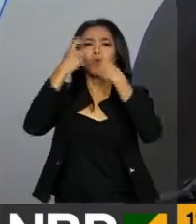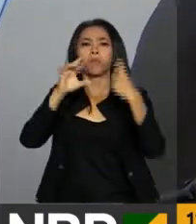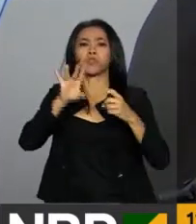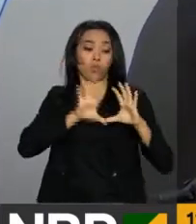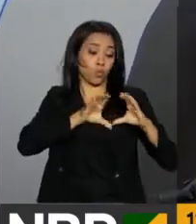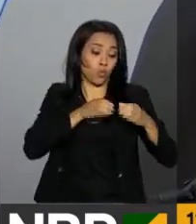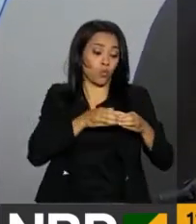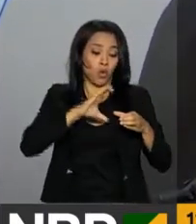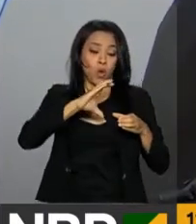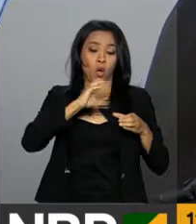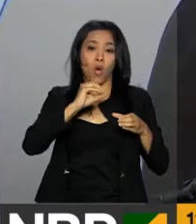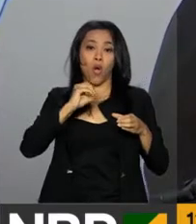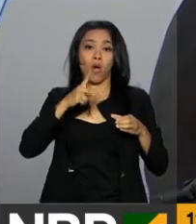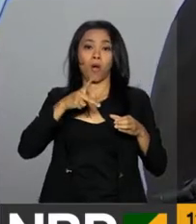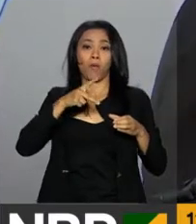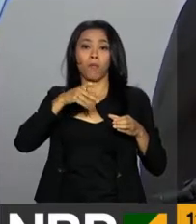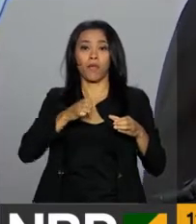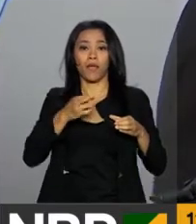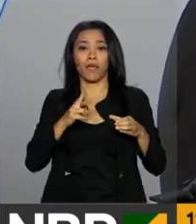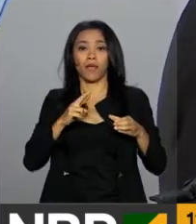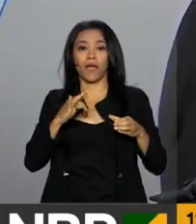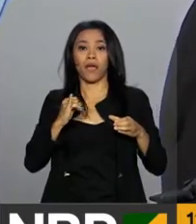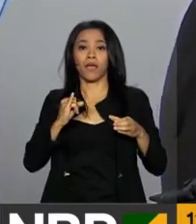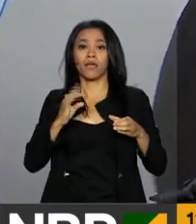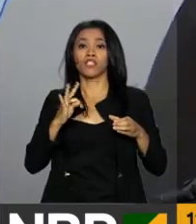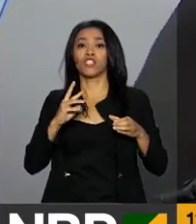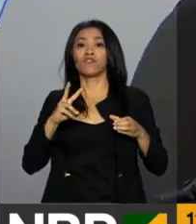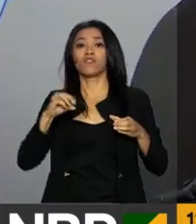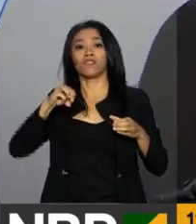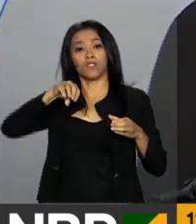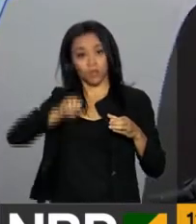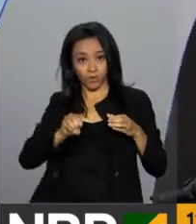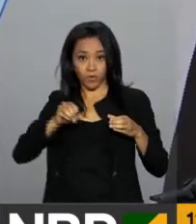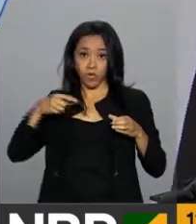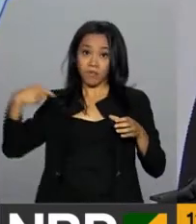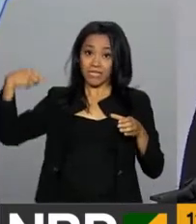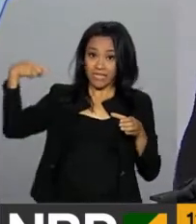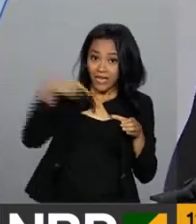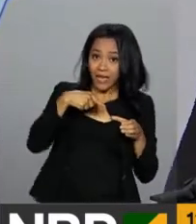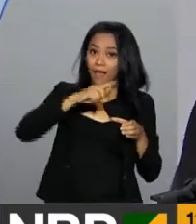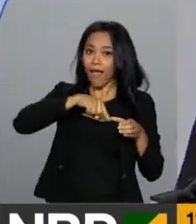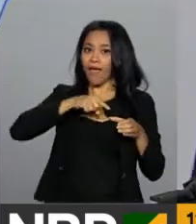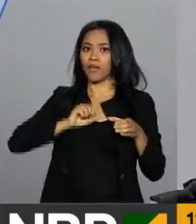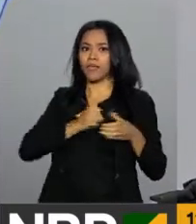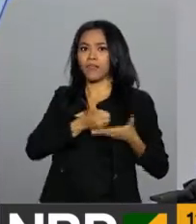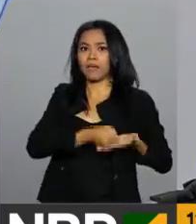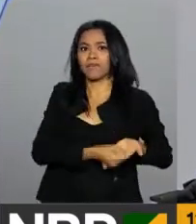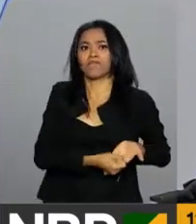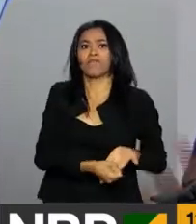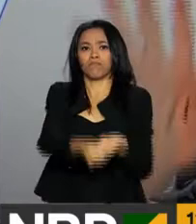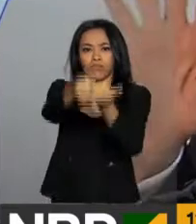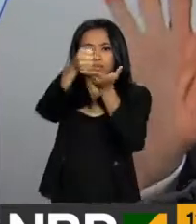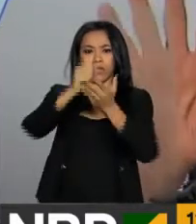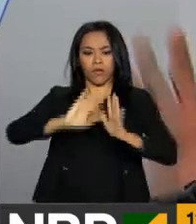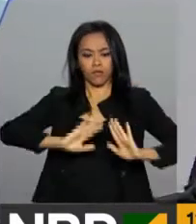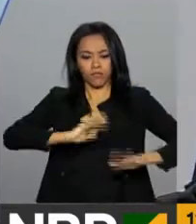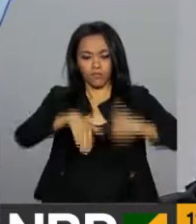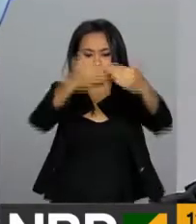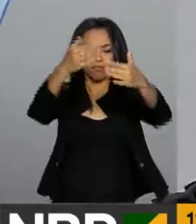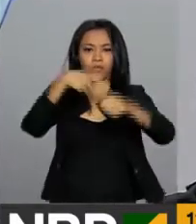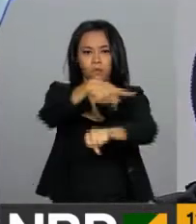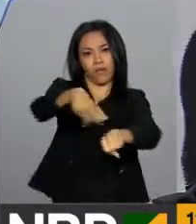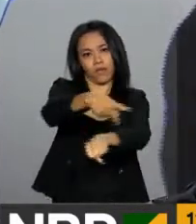mas preocupa-se que o cooperativismo seja um dos fatores impulsionadores do brasil eo meu sonho